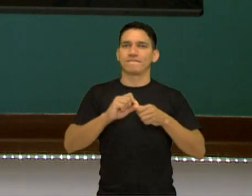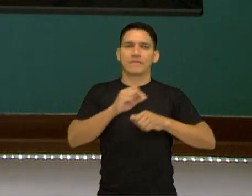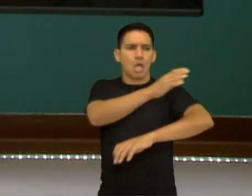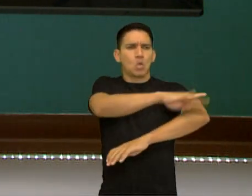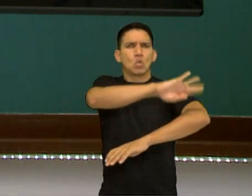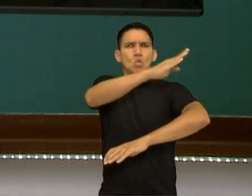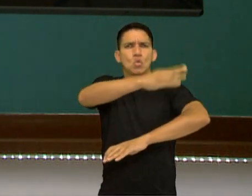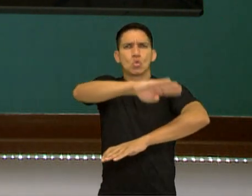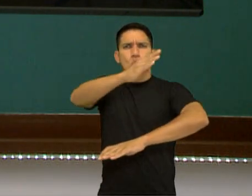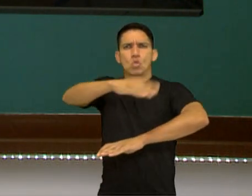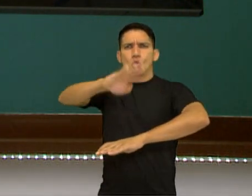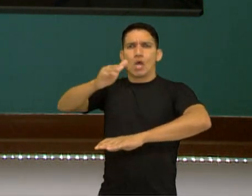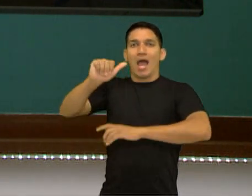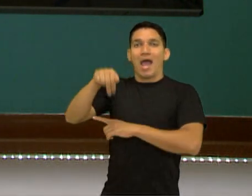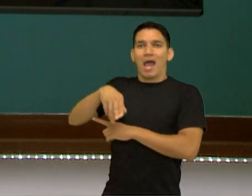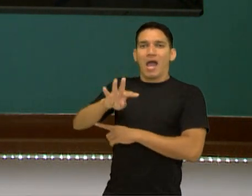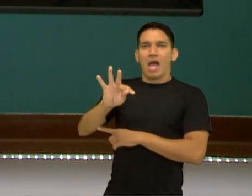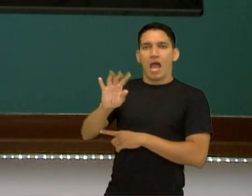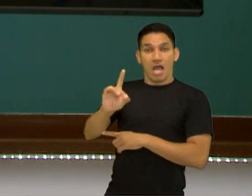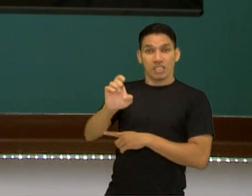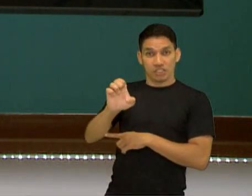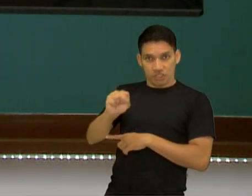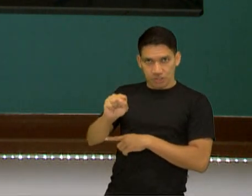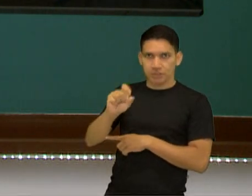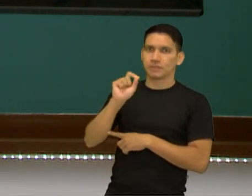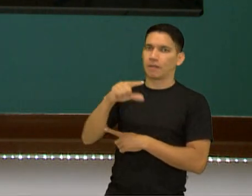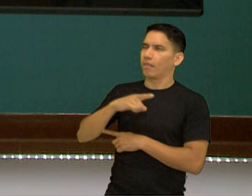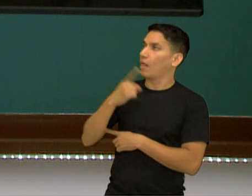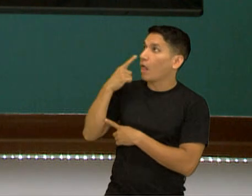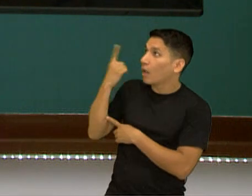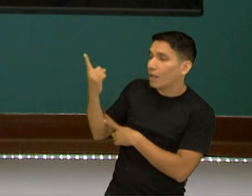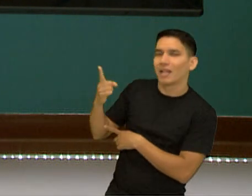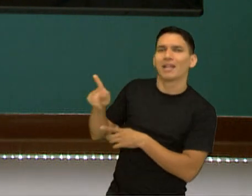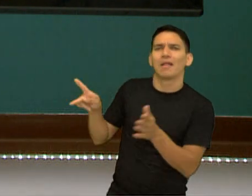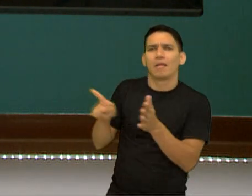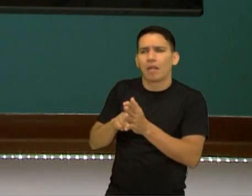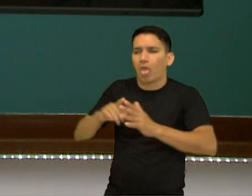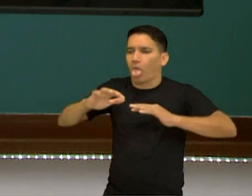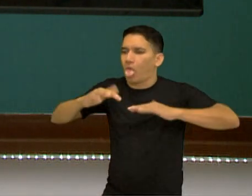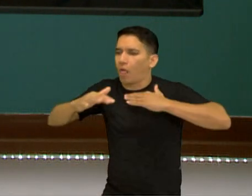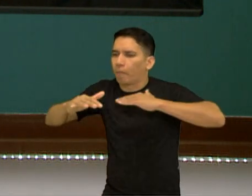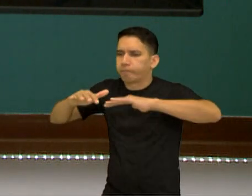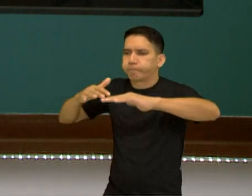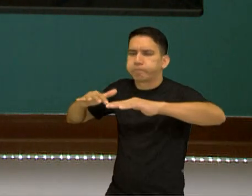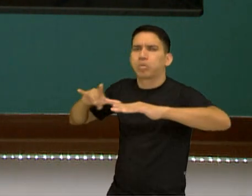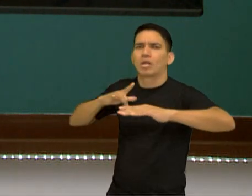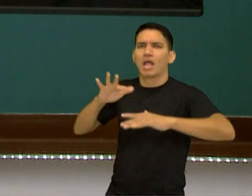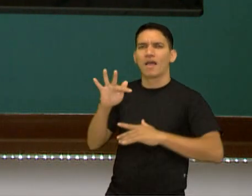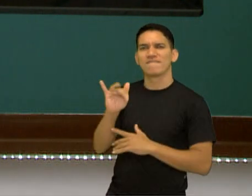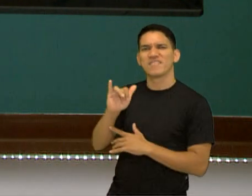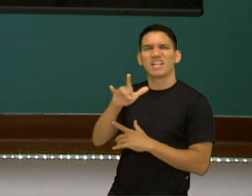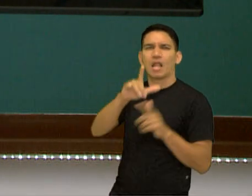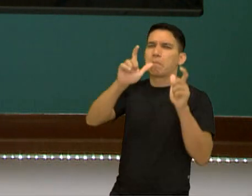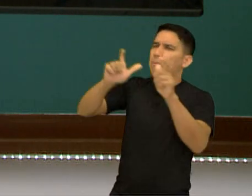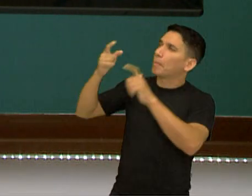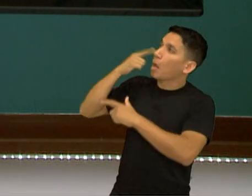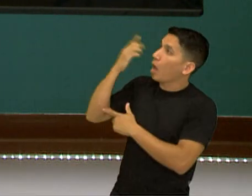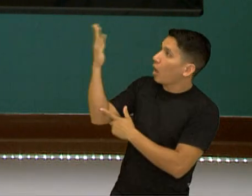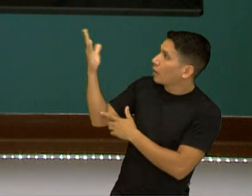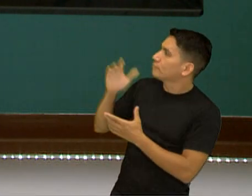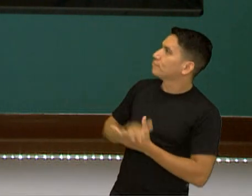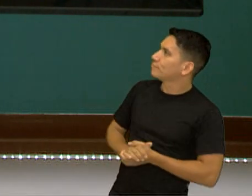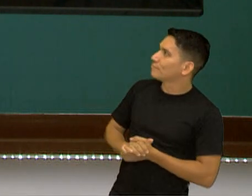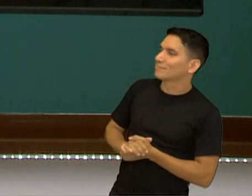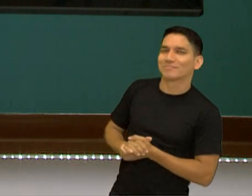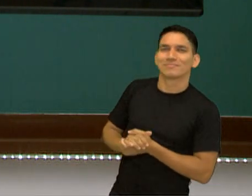Andes. Nós vamos perceber que a placa das Filipinas com a placa do Pacífico e a placa